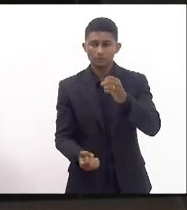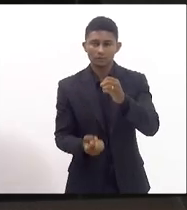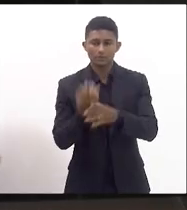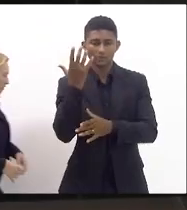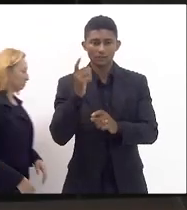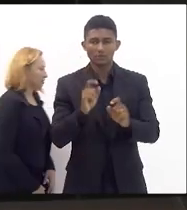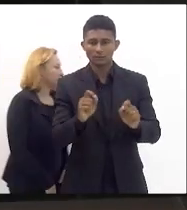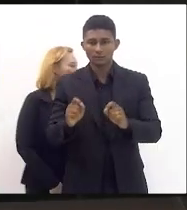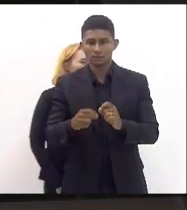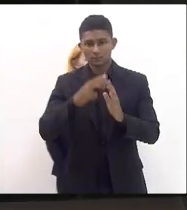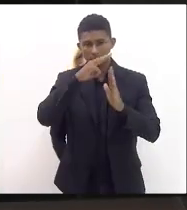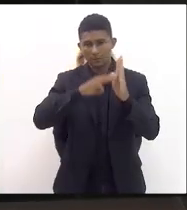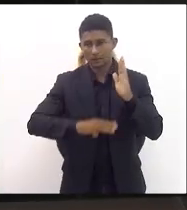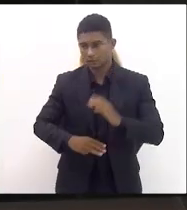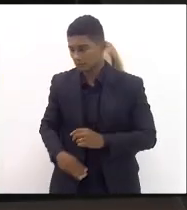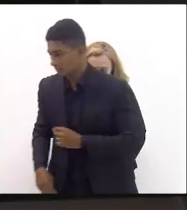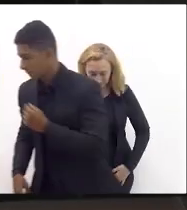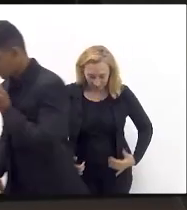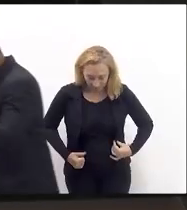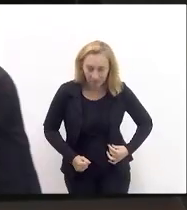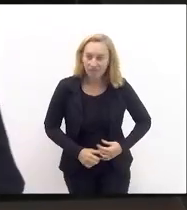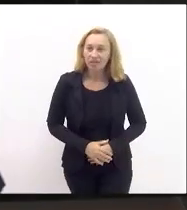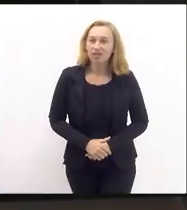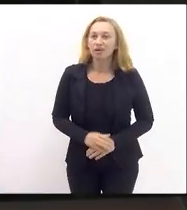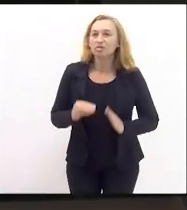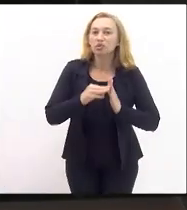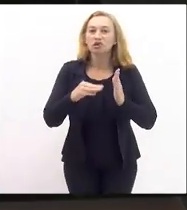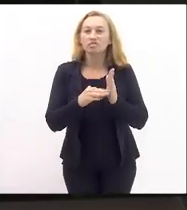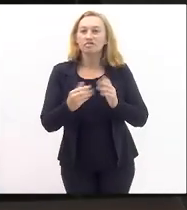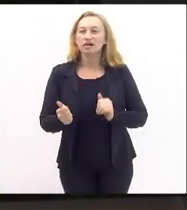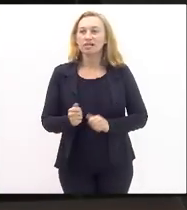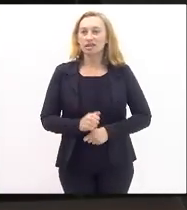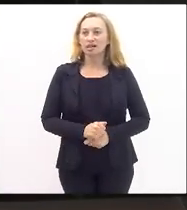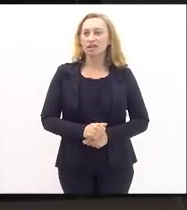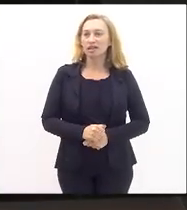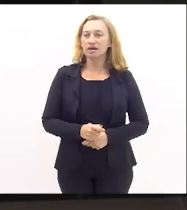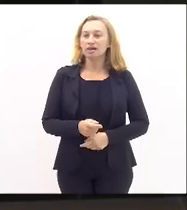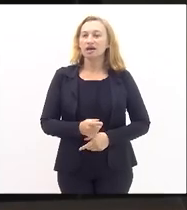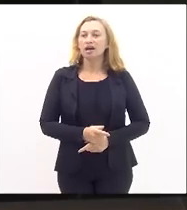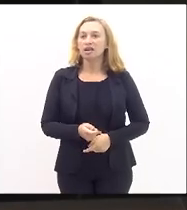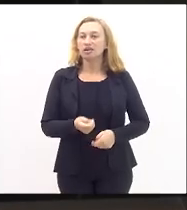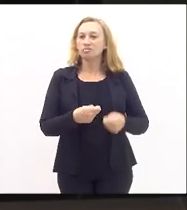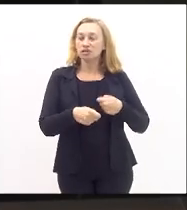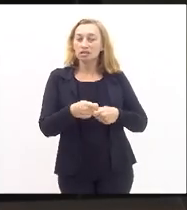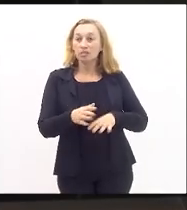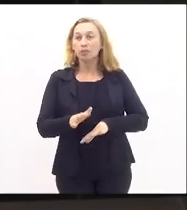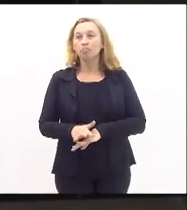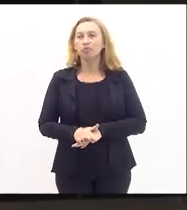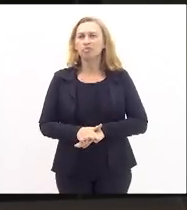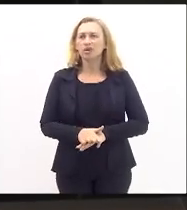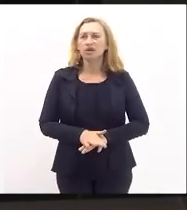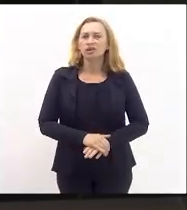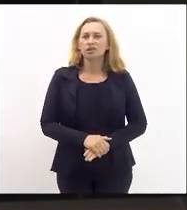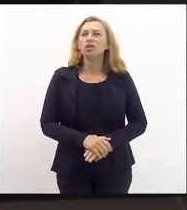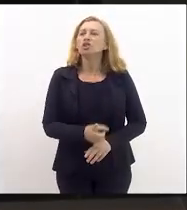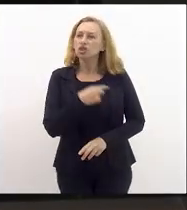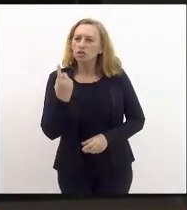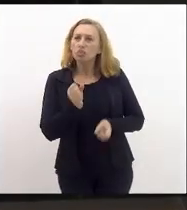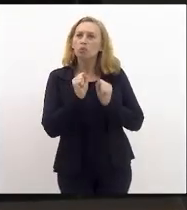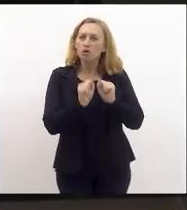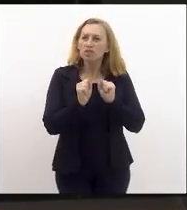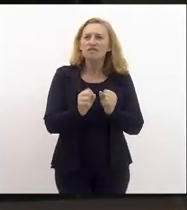uma metodologia que faça o gerenciamento do risco para que assim a gente